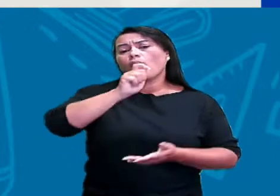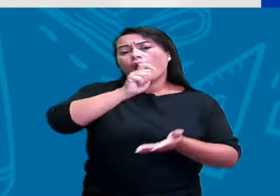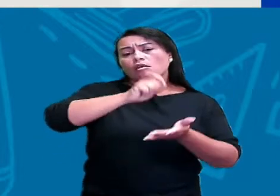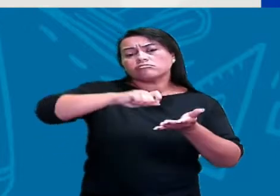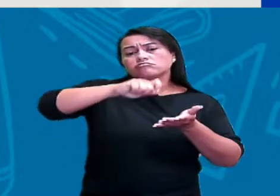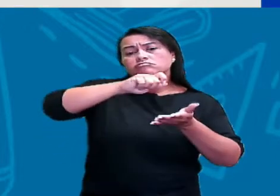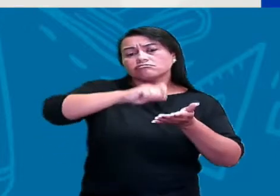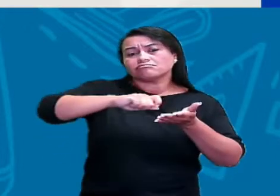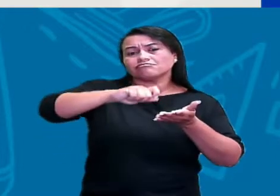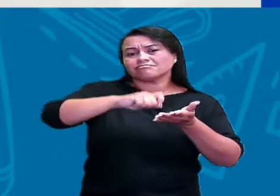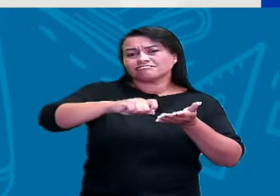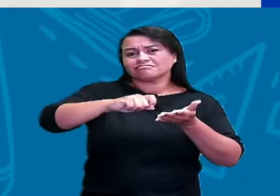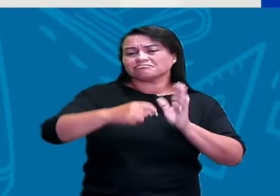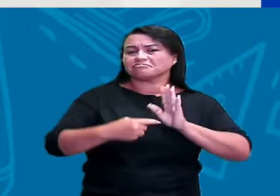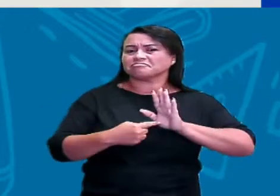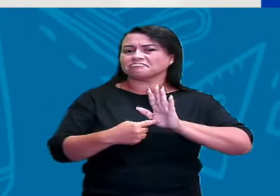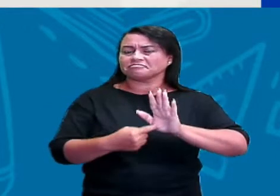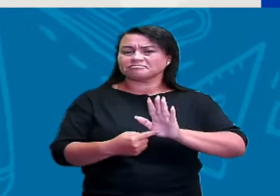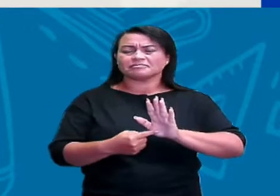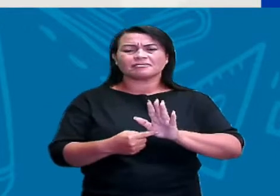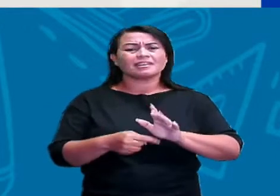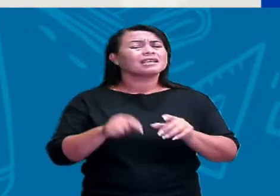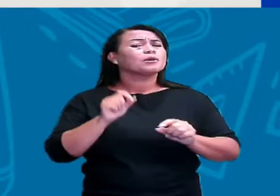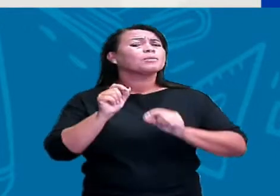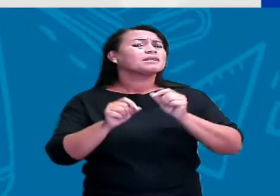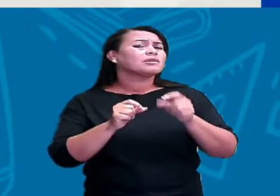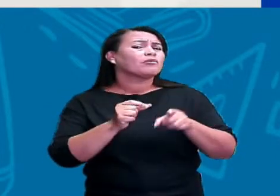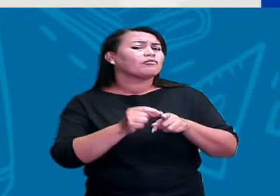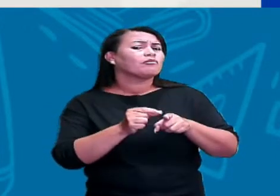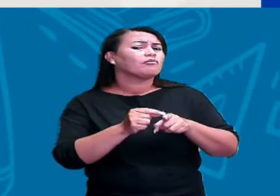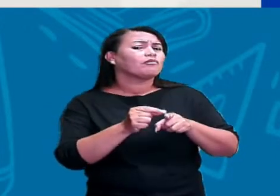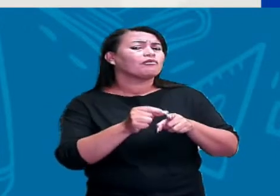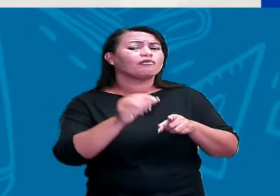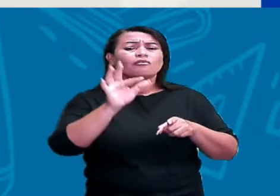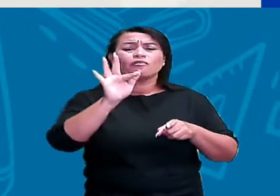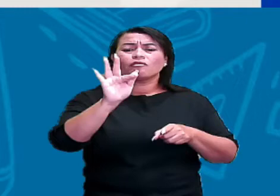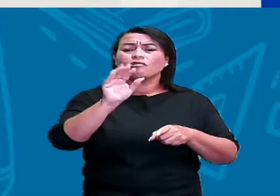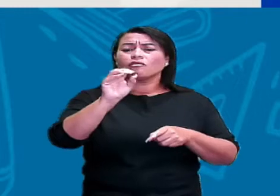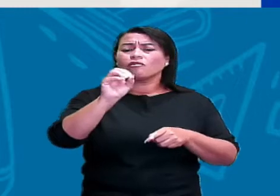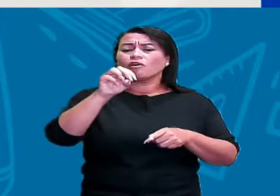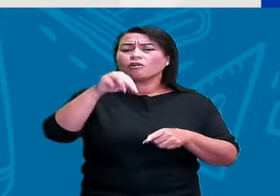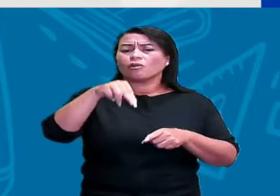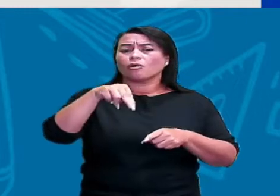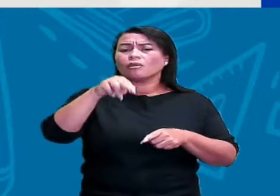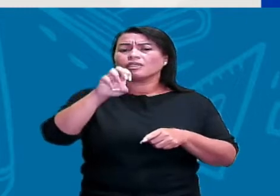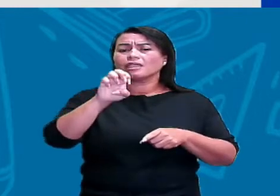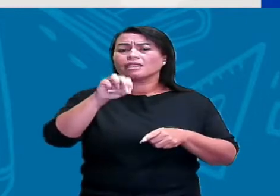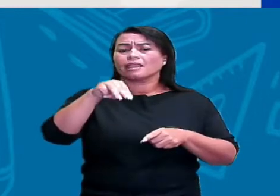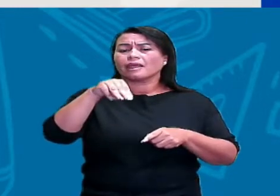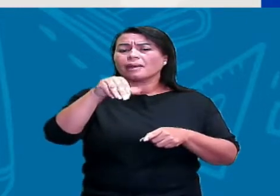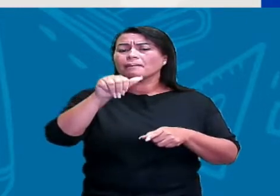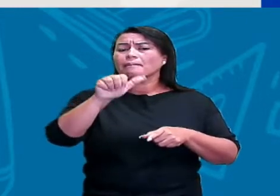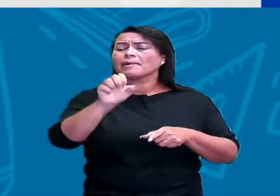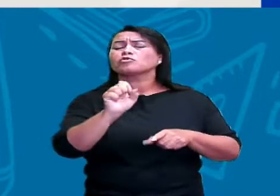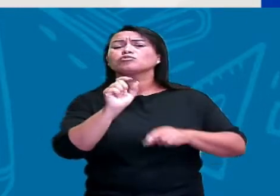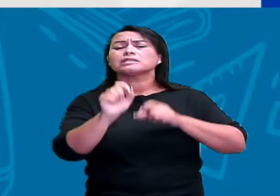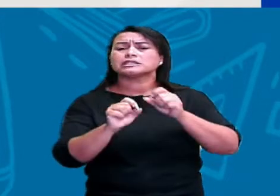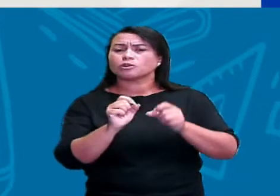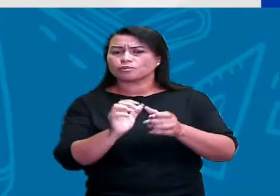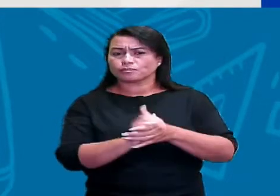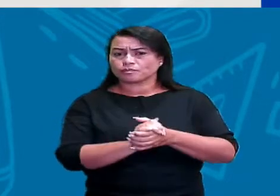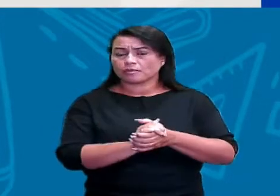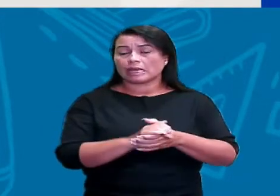para representar. E os fonemas, né? O que são os fonemas? Os